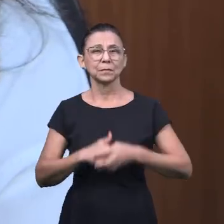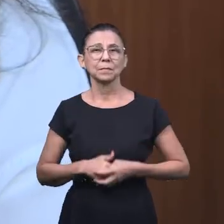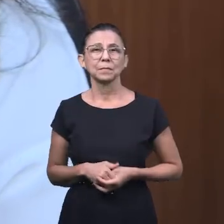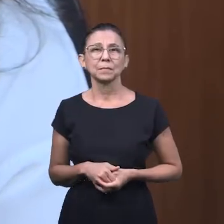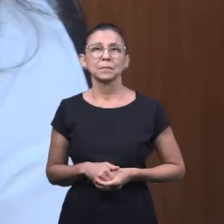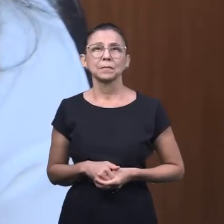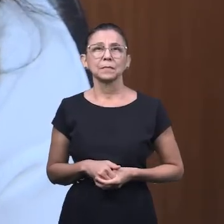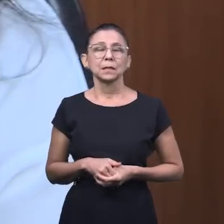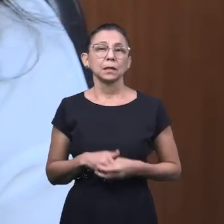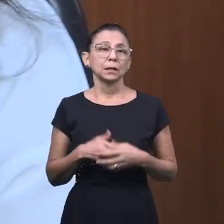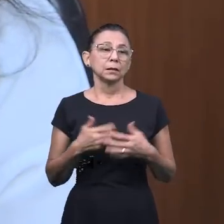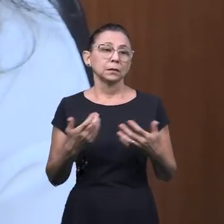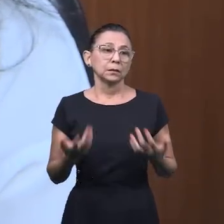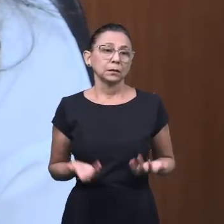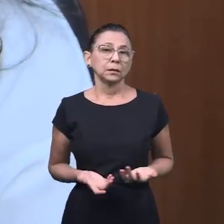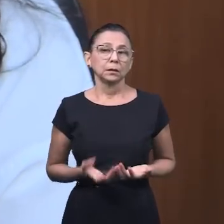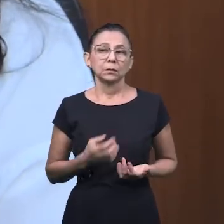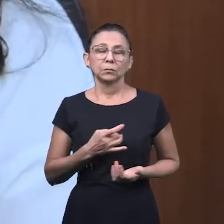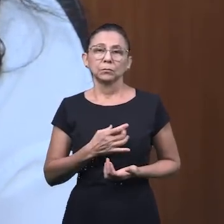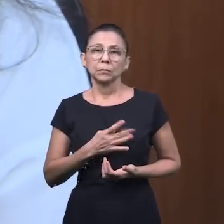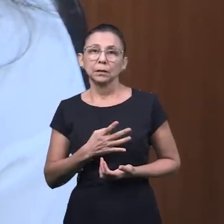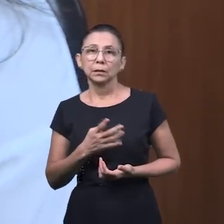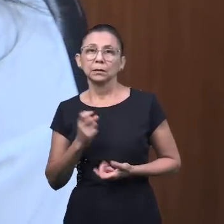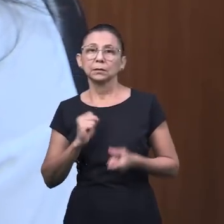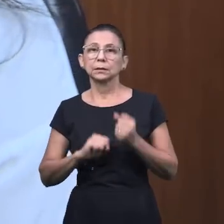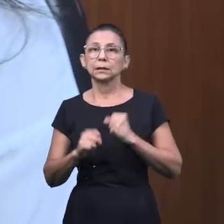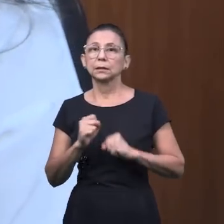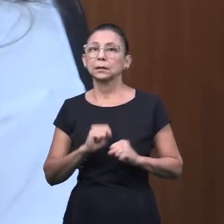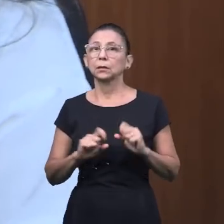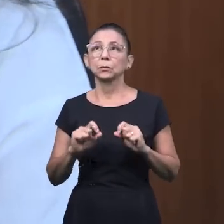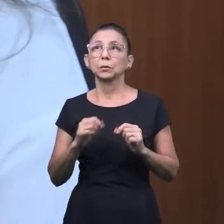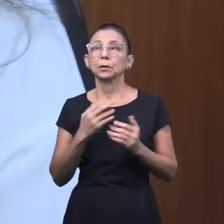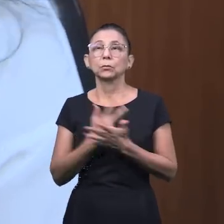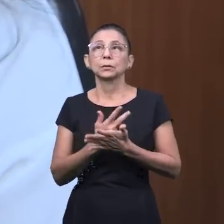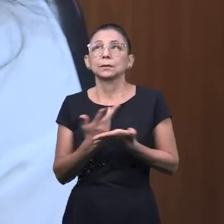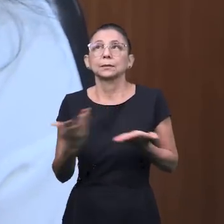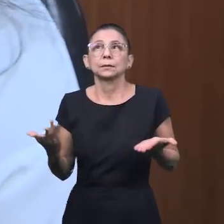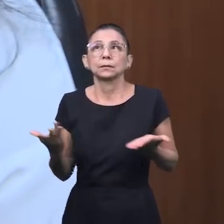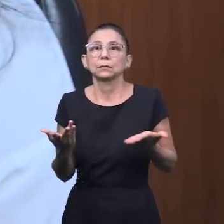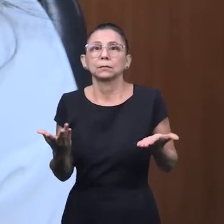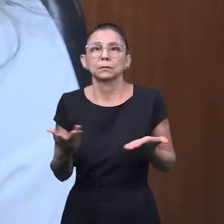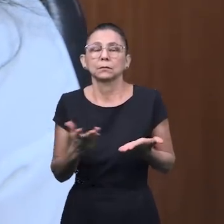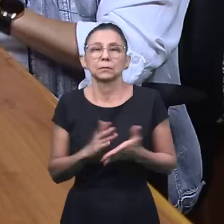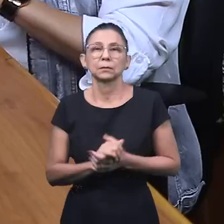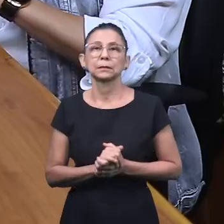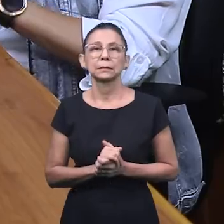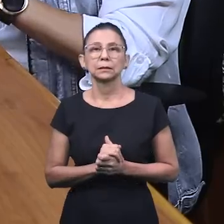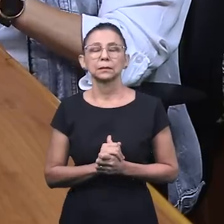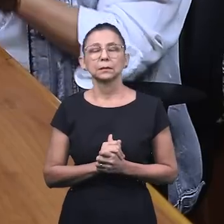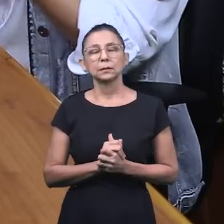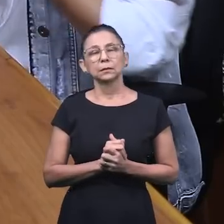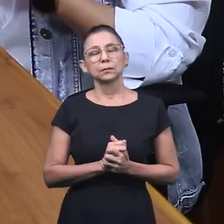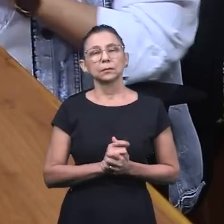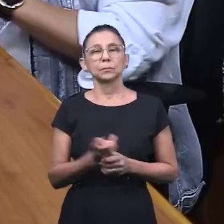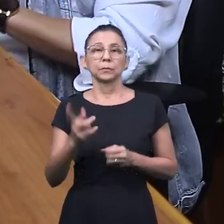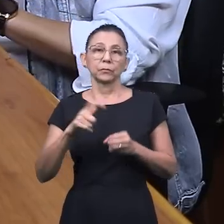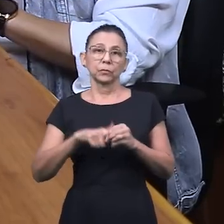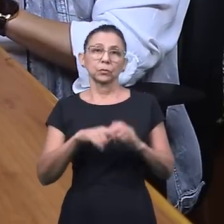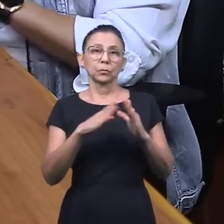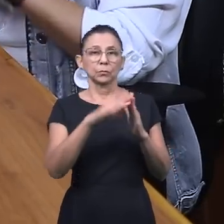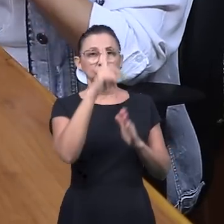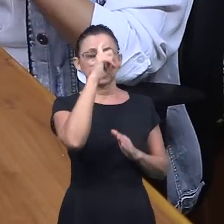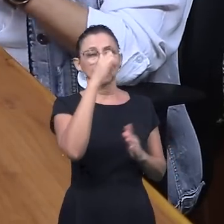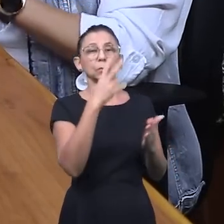o desespero, né, da perda, do que poderia vir a acontecer. Nesse processo que ela voltou para o